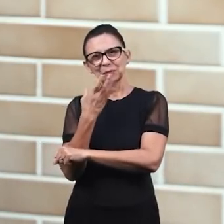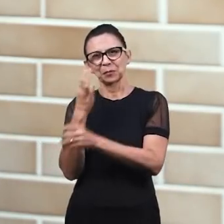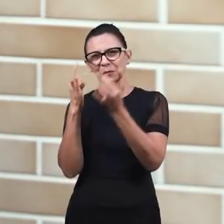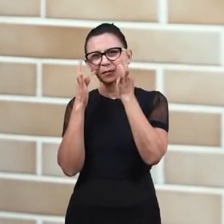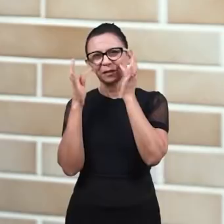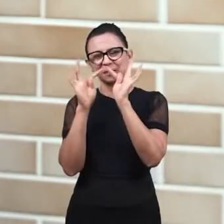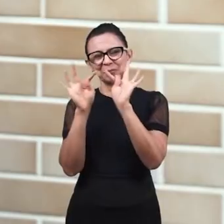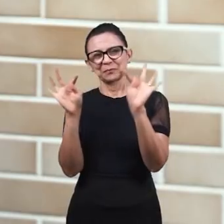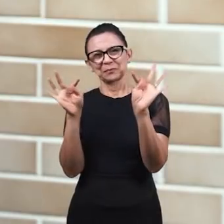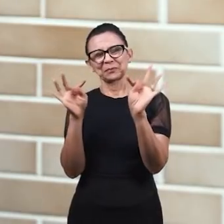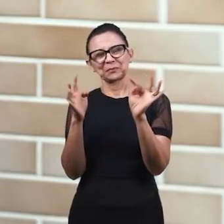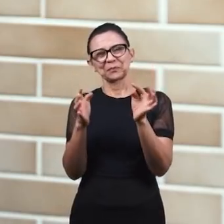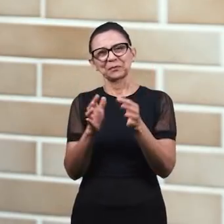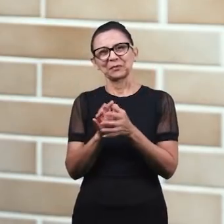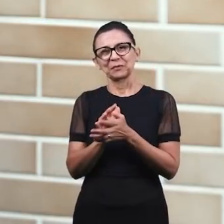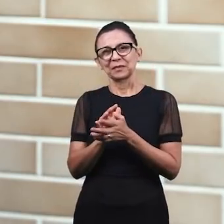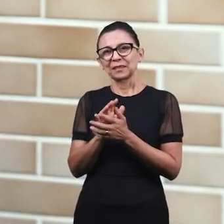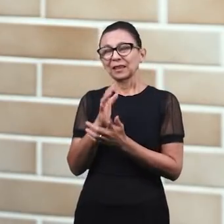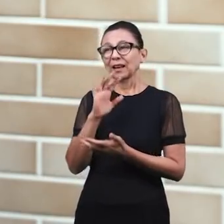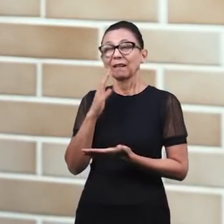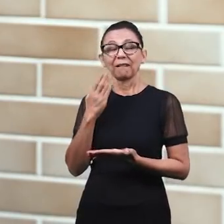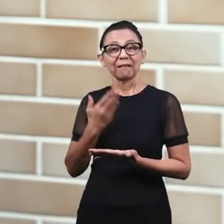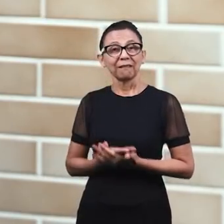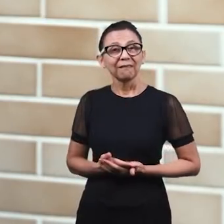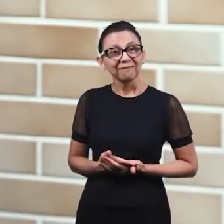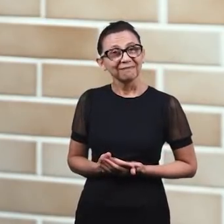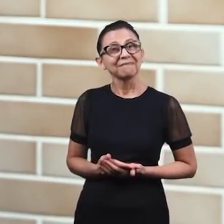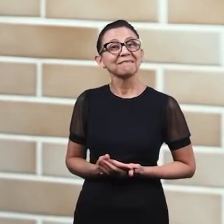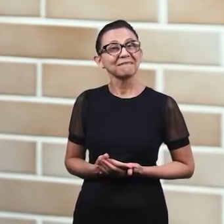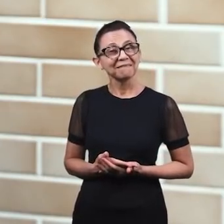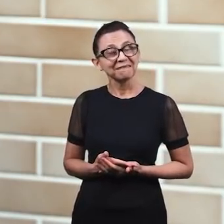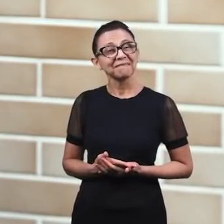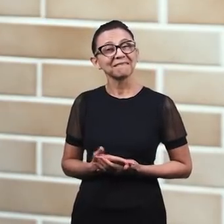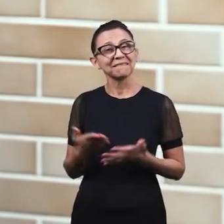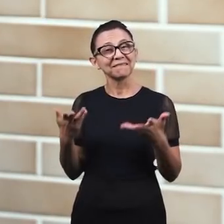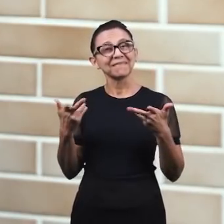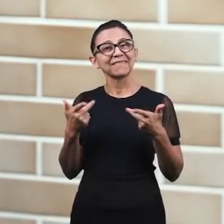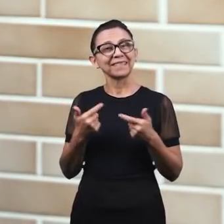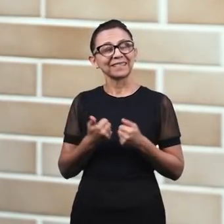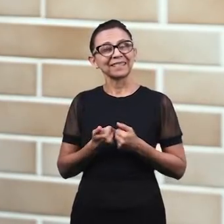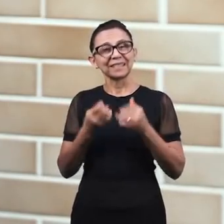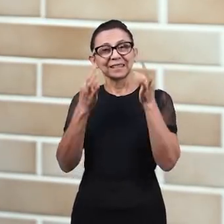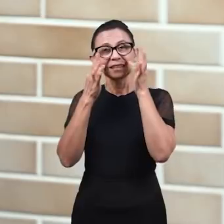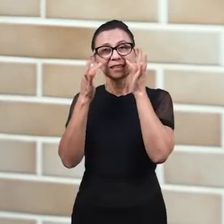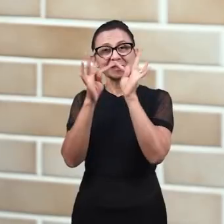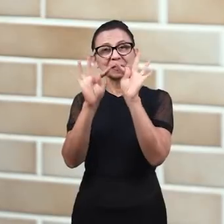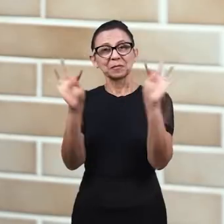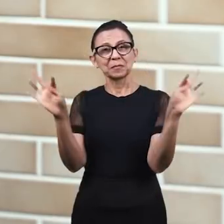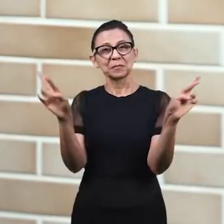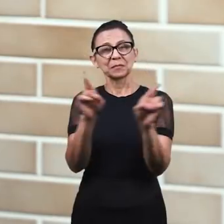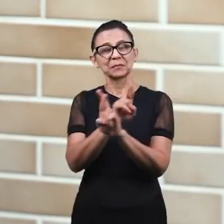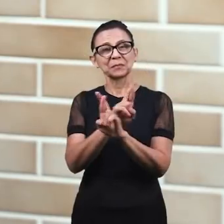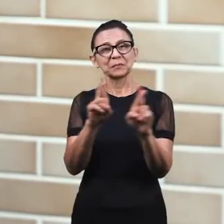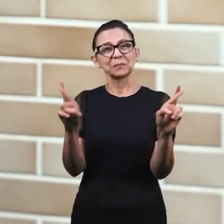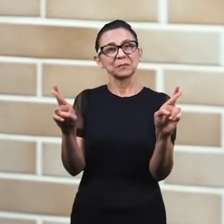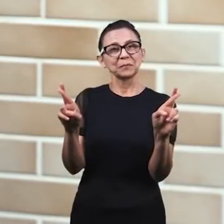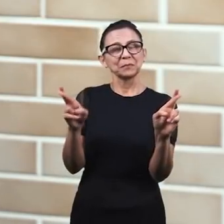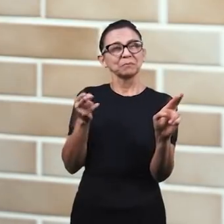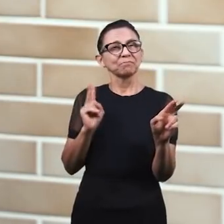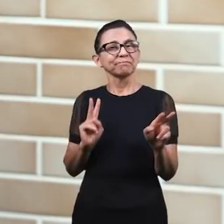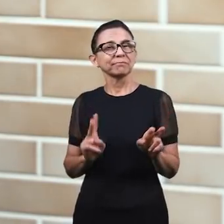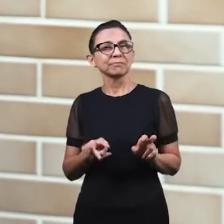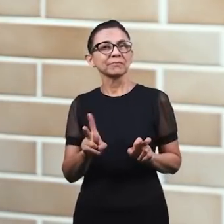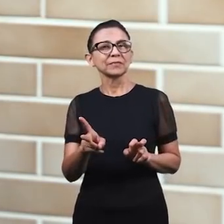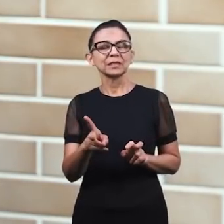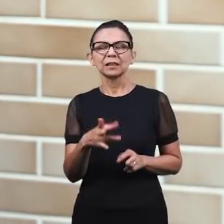esse testemunho, mas o que nos deixa maravilhados é o testemunho do pastor relacionado ao fato